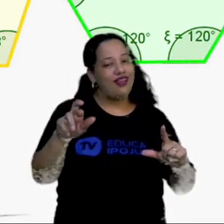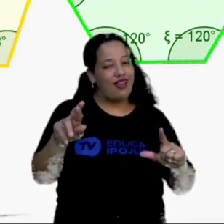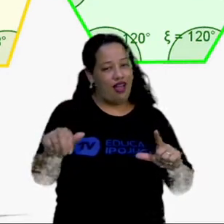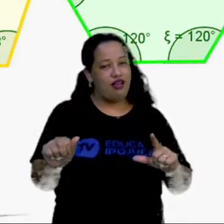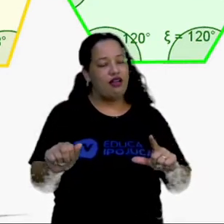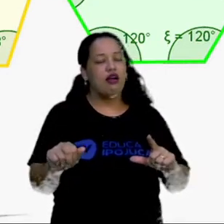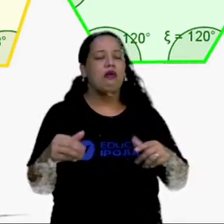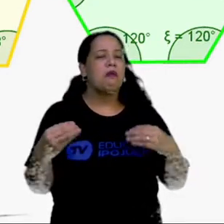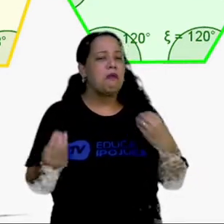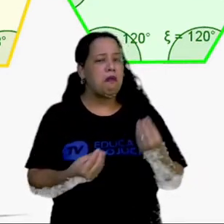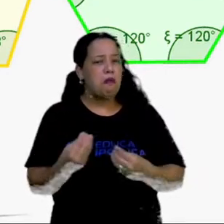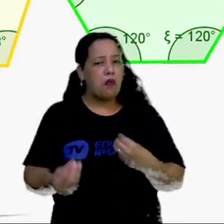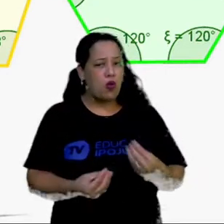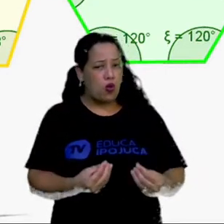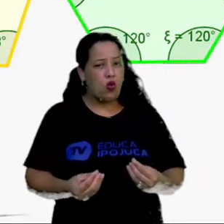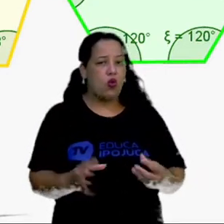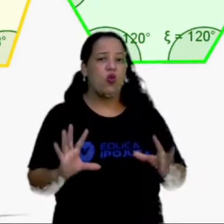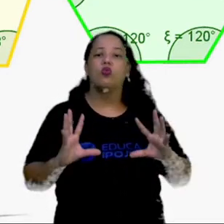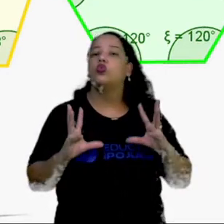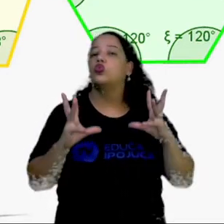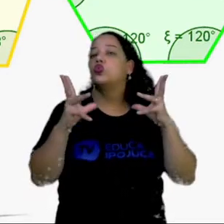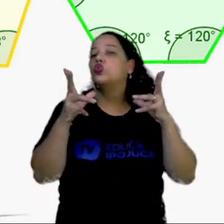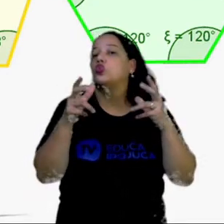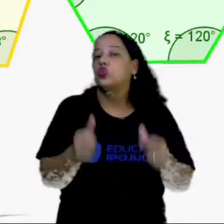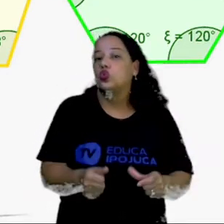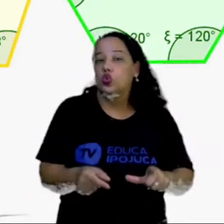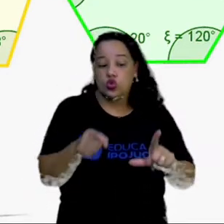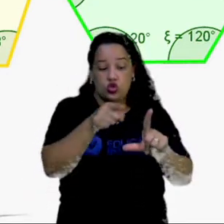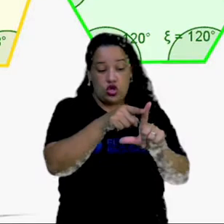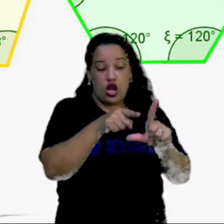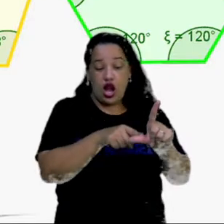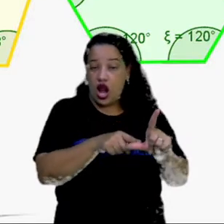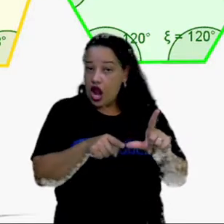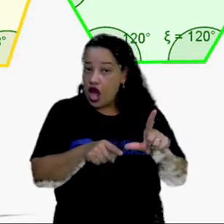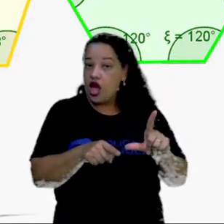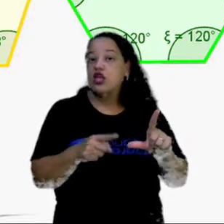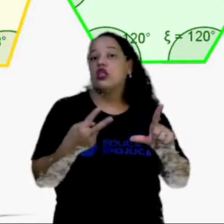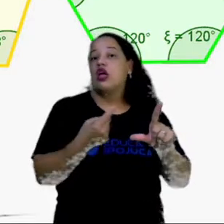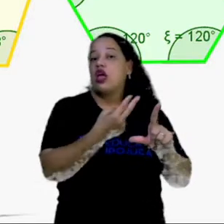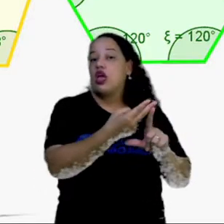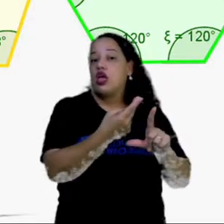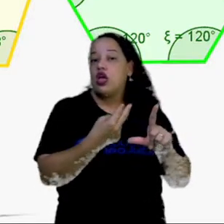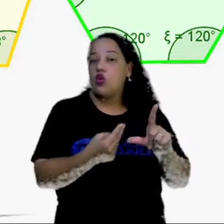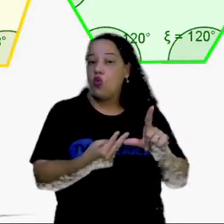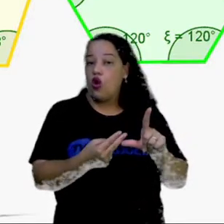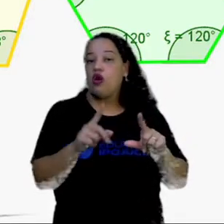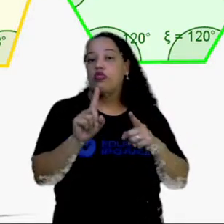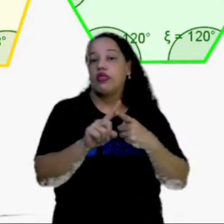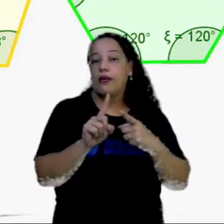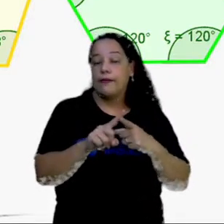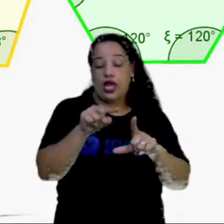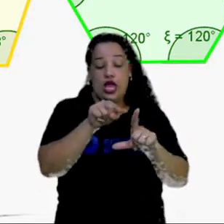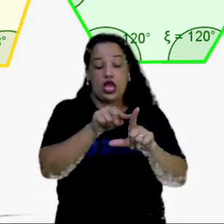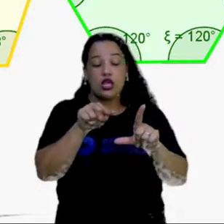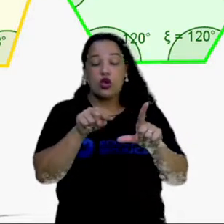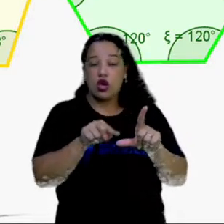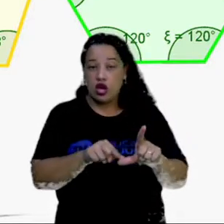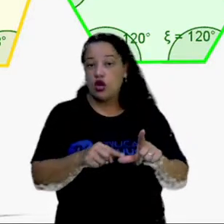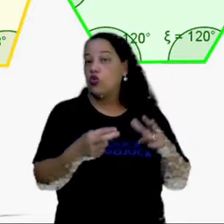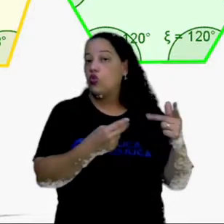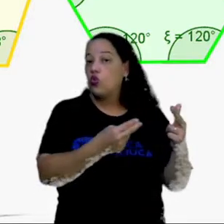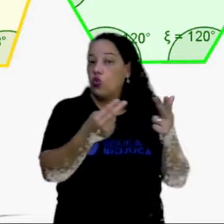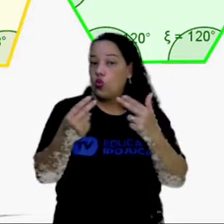eles todos têm as medidas dos seus lados iguais e também todos os ângulos têm medidas